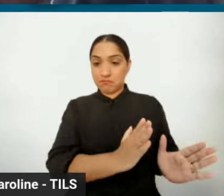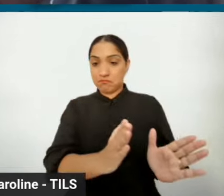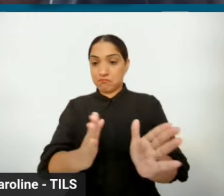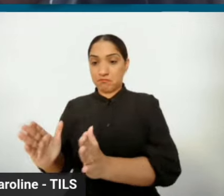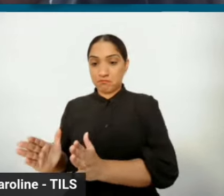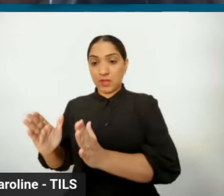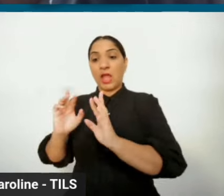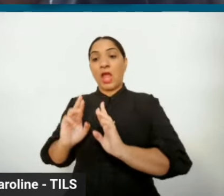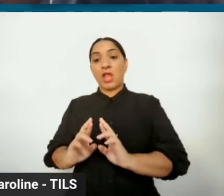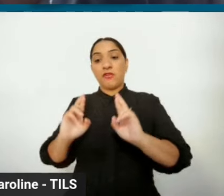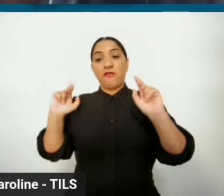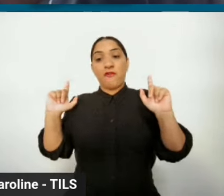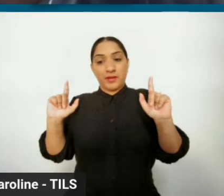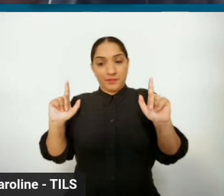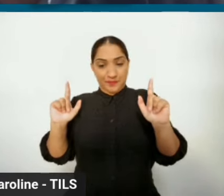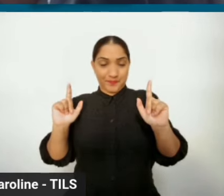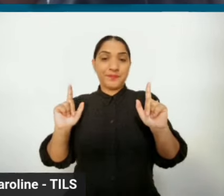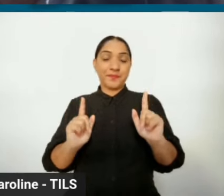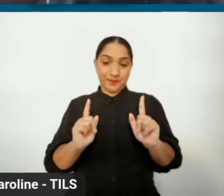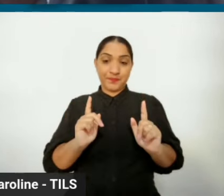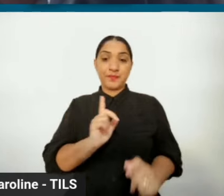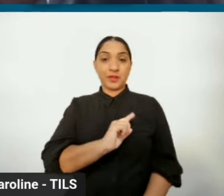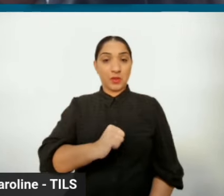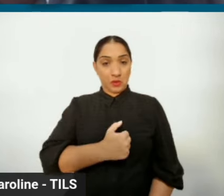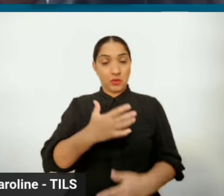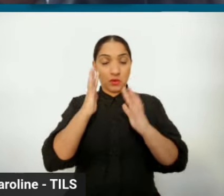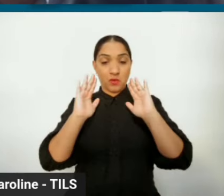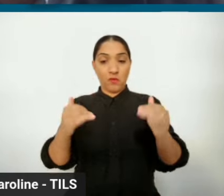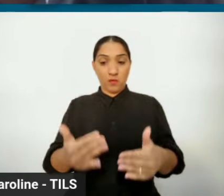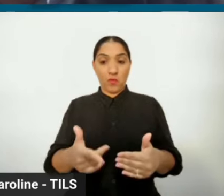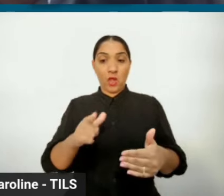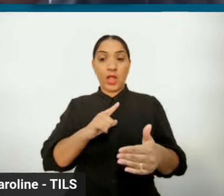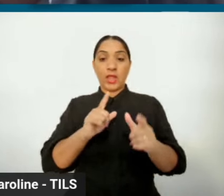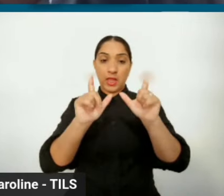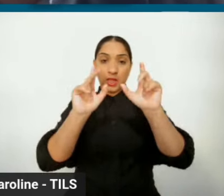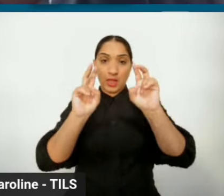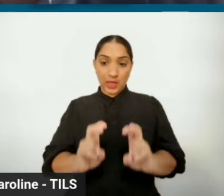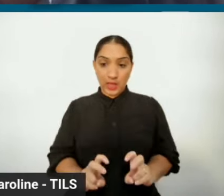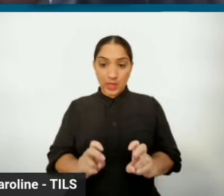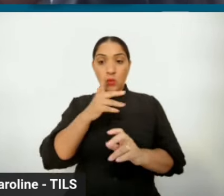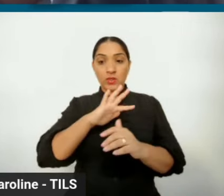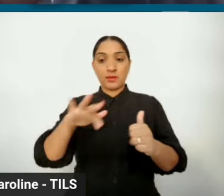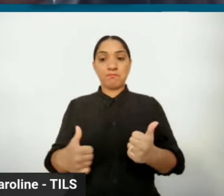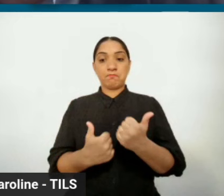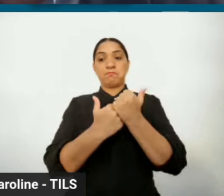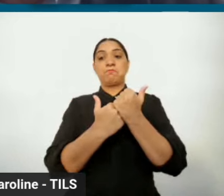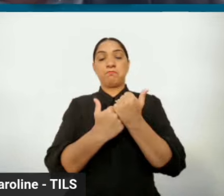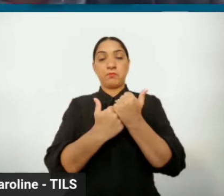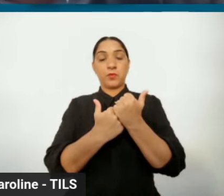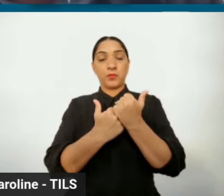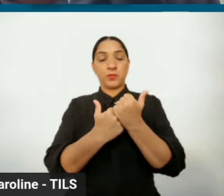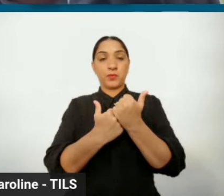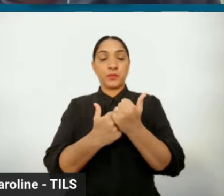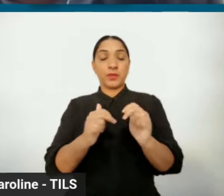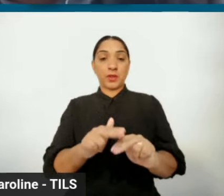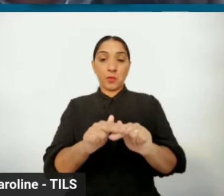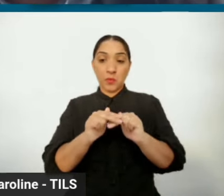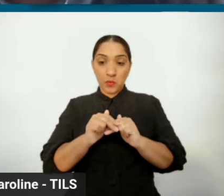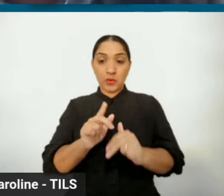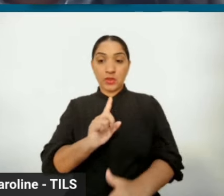necessidade específica no que diz respeito a essas ações, a esses apoios, com isso a